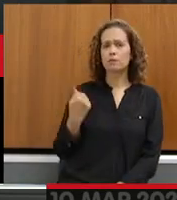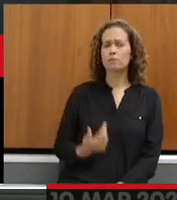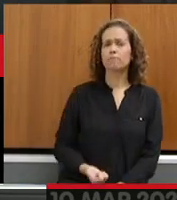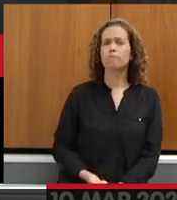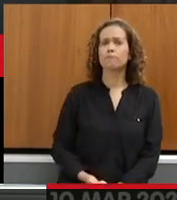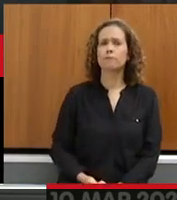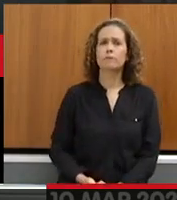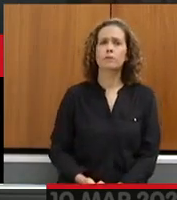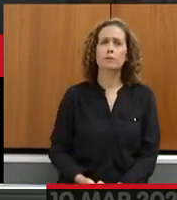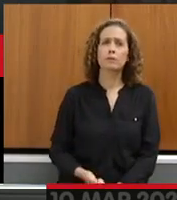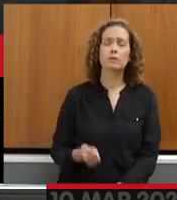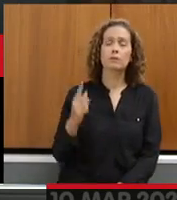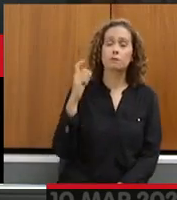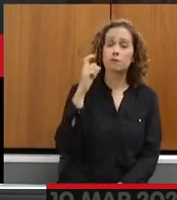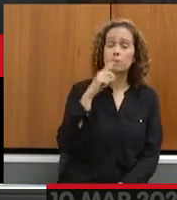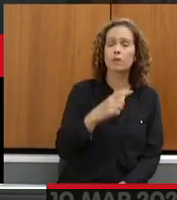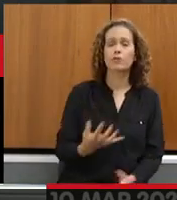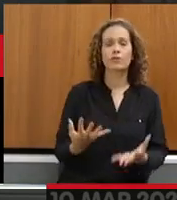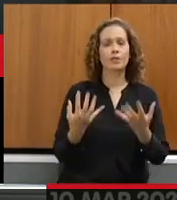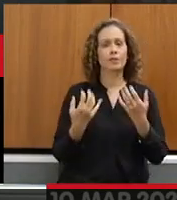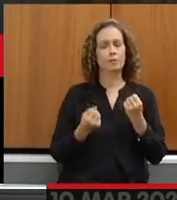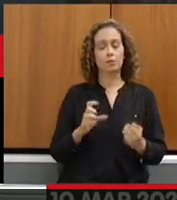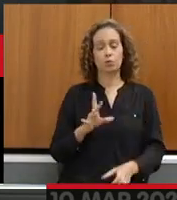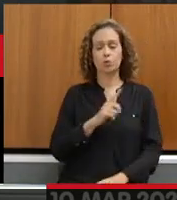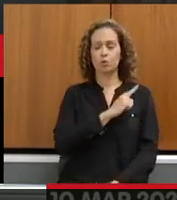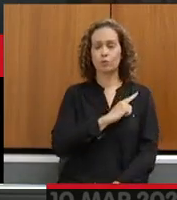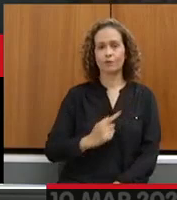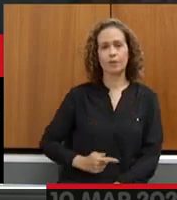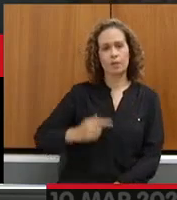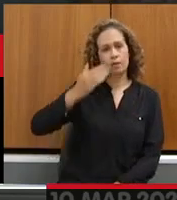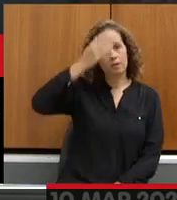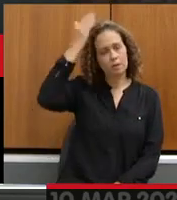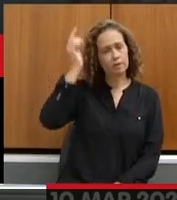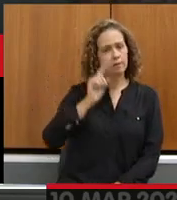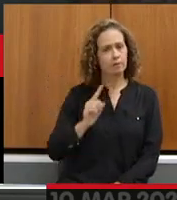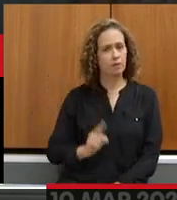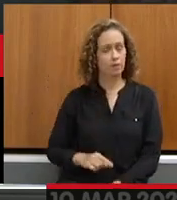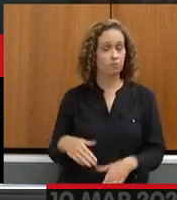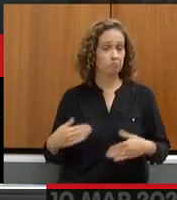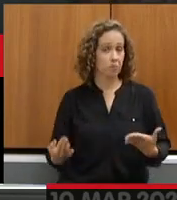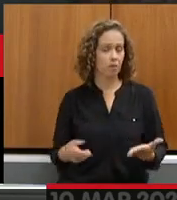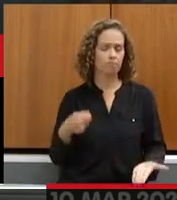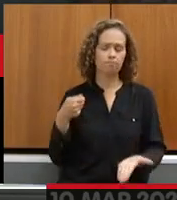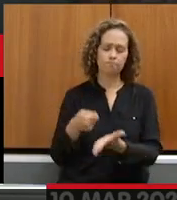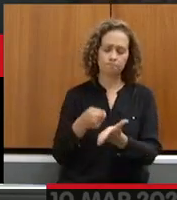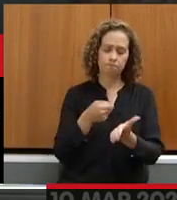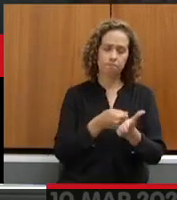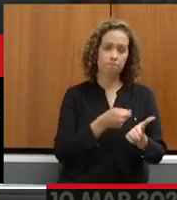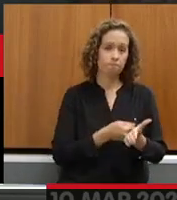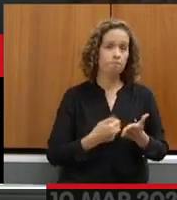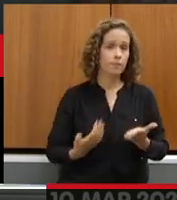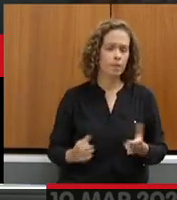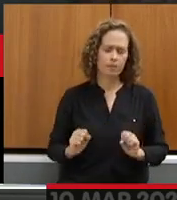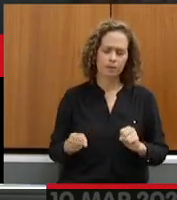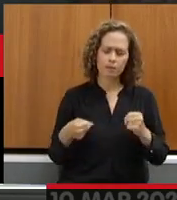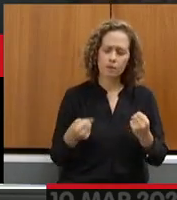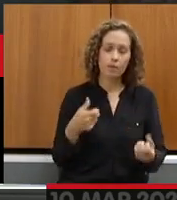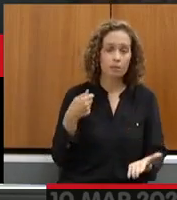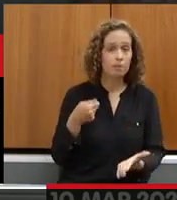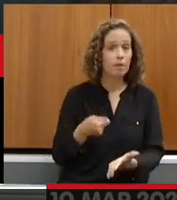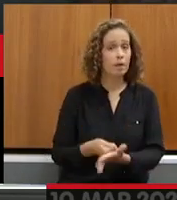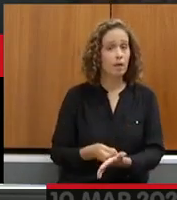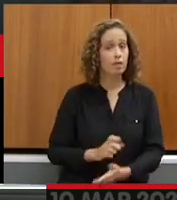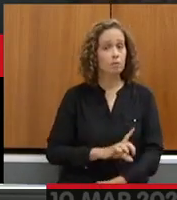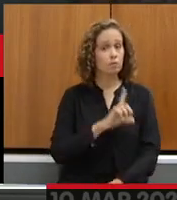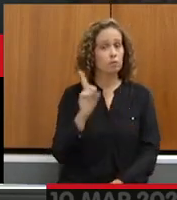receber recebi depois no governo dela ou seja é um governo que paga a conta que tá fazendo tudo para pagar em dia e que tá